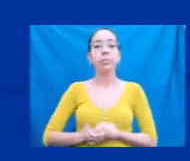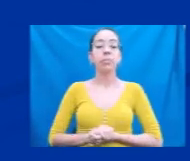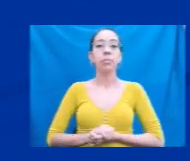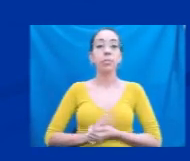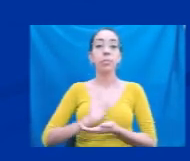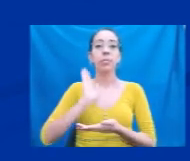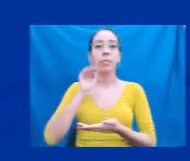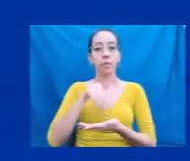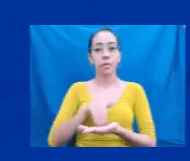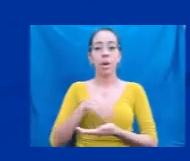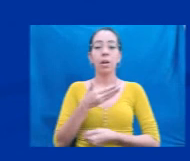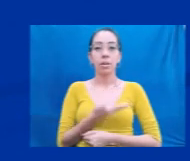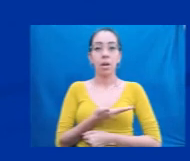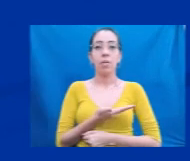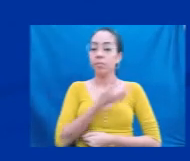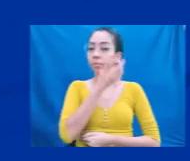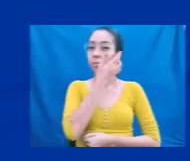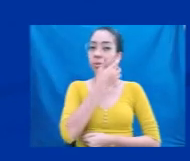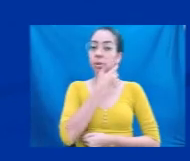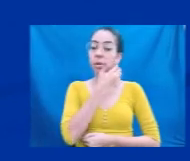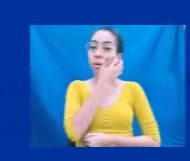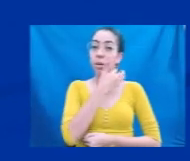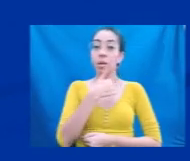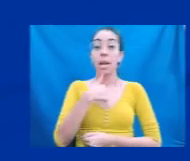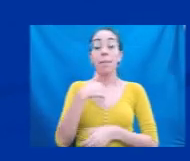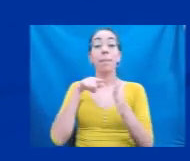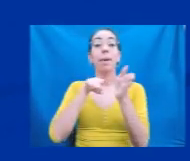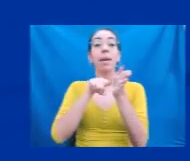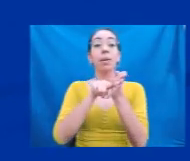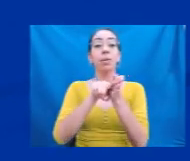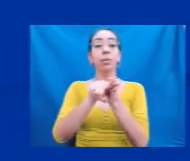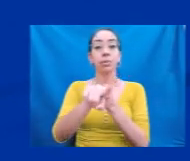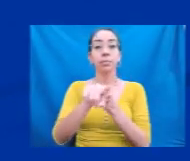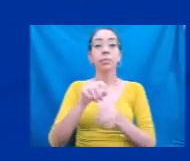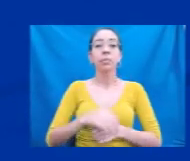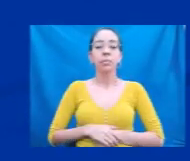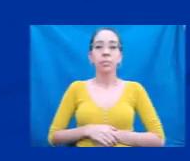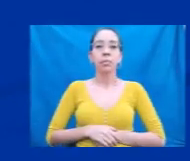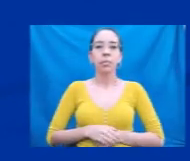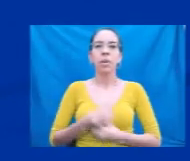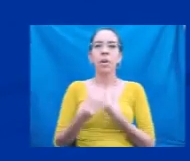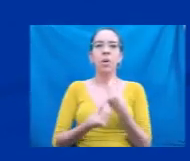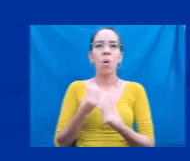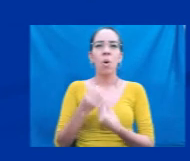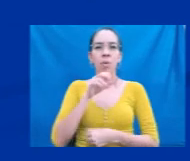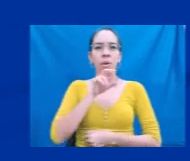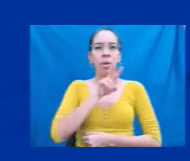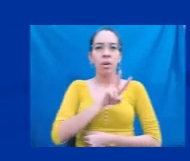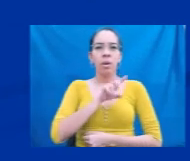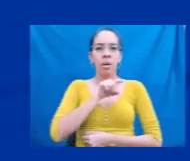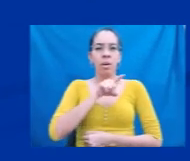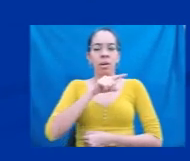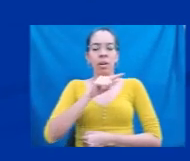Né? E ao final aí, né, dessa exposição, a pergunta que não quer calar: como